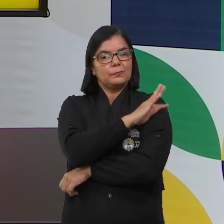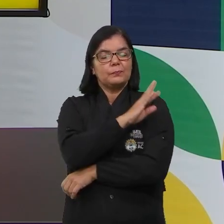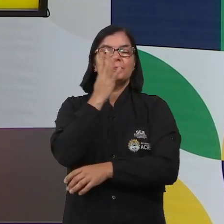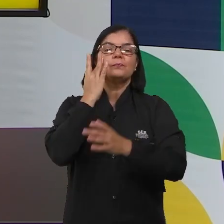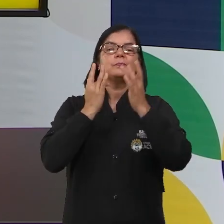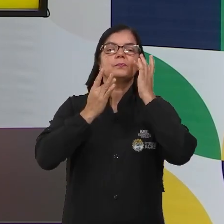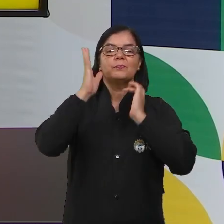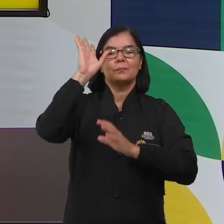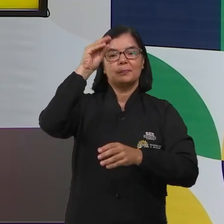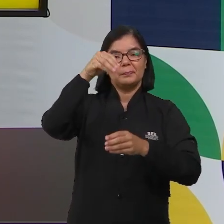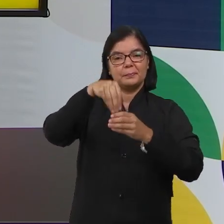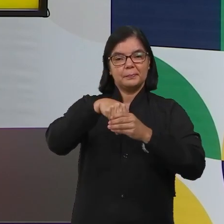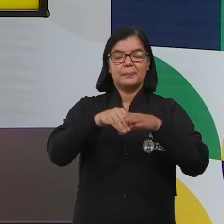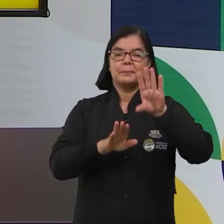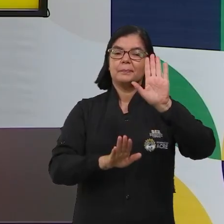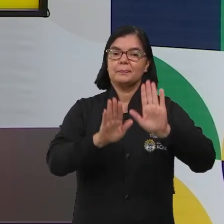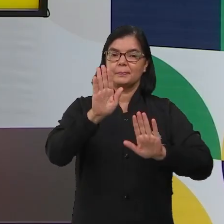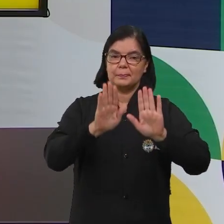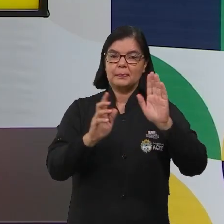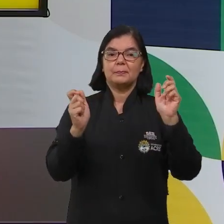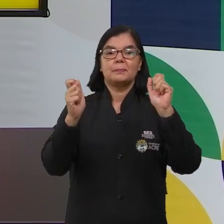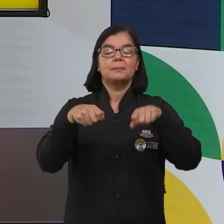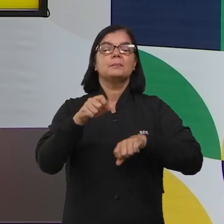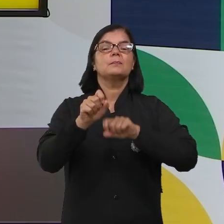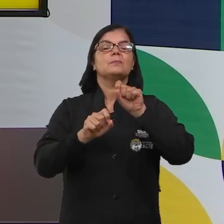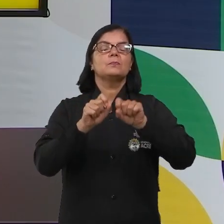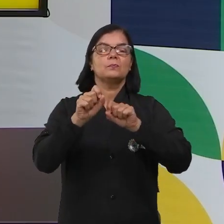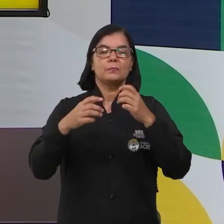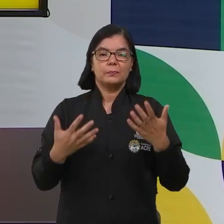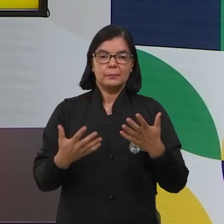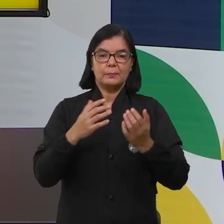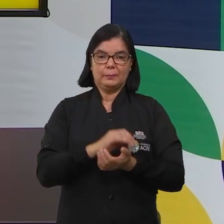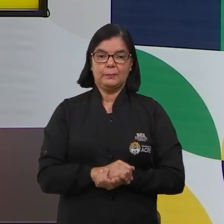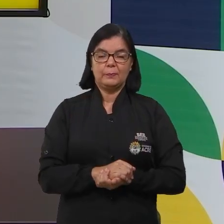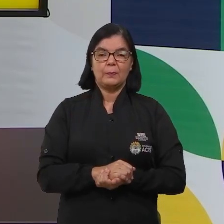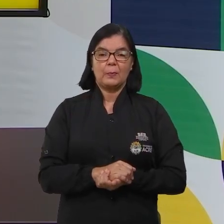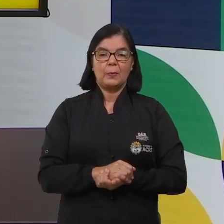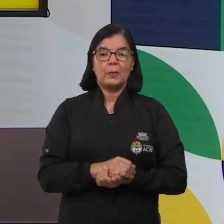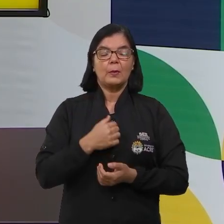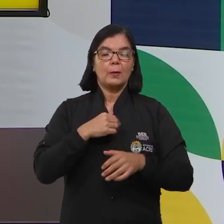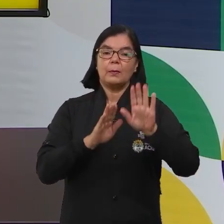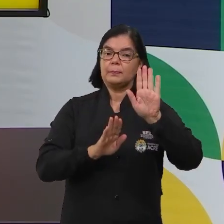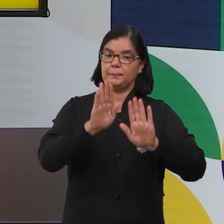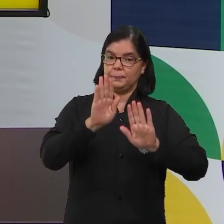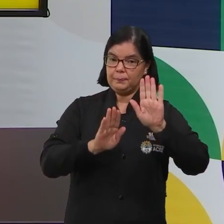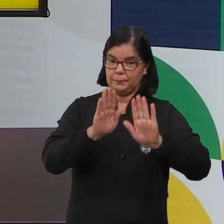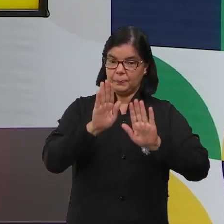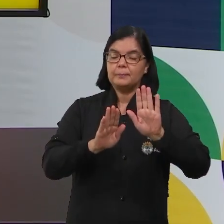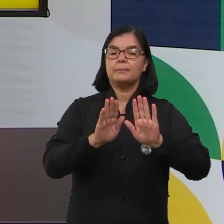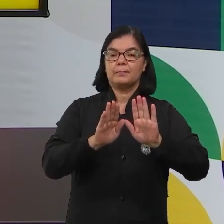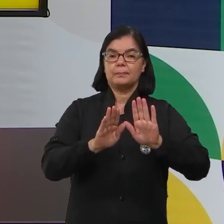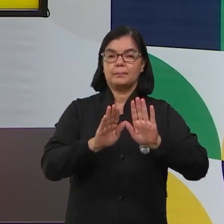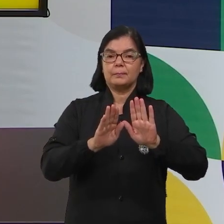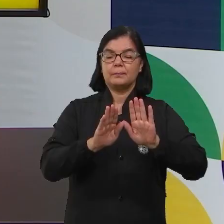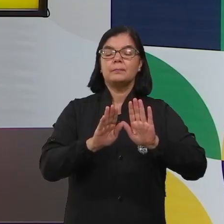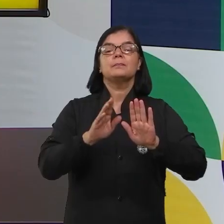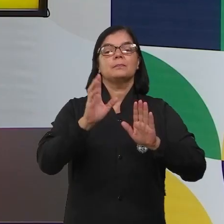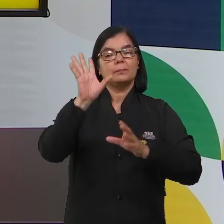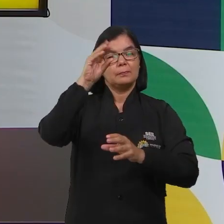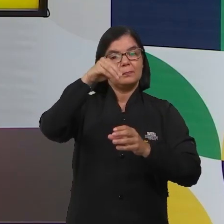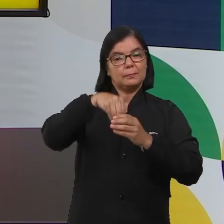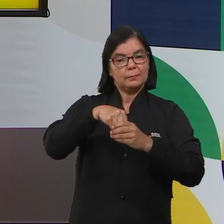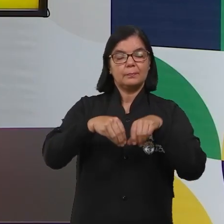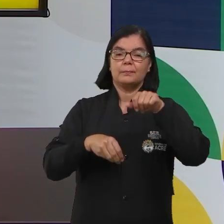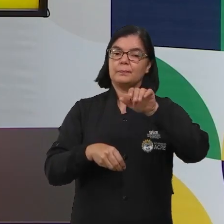teatral dentro da mímica. Então a gente pode dizer o quê? Que a mímica, a pantomima está